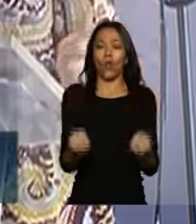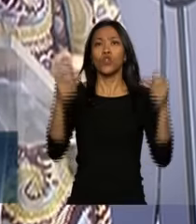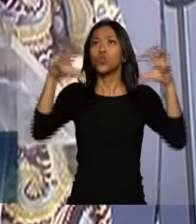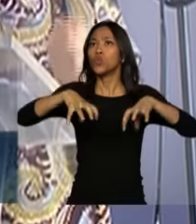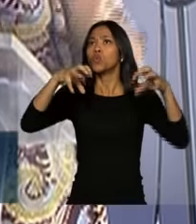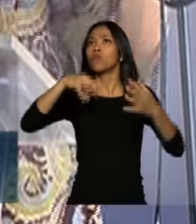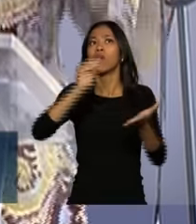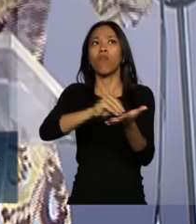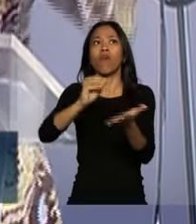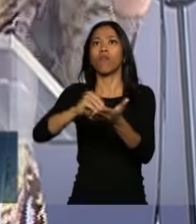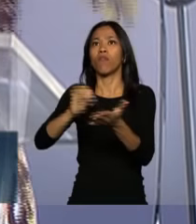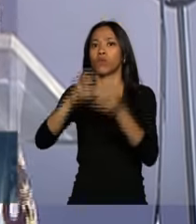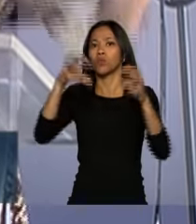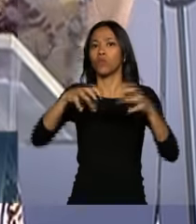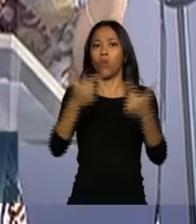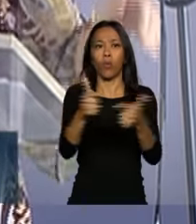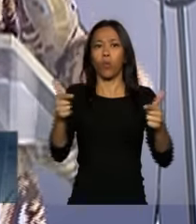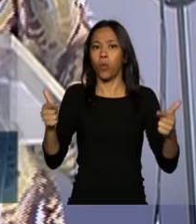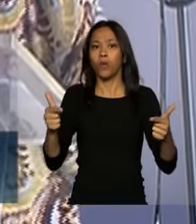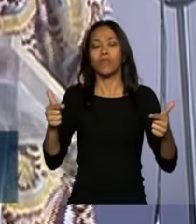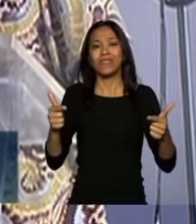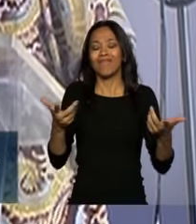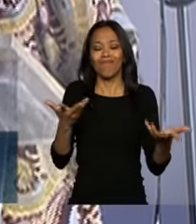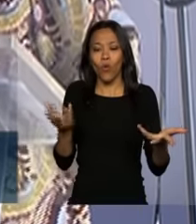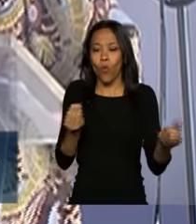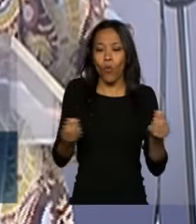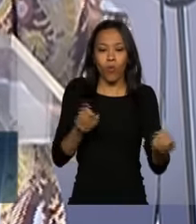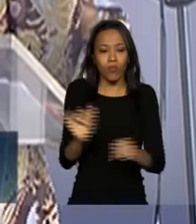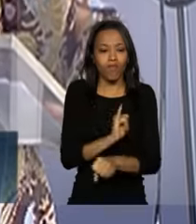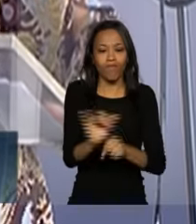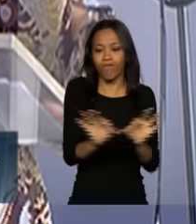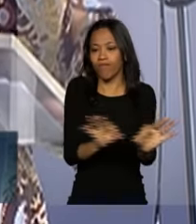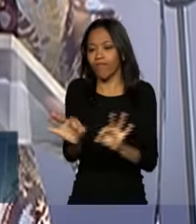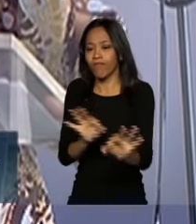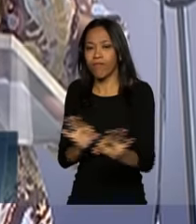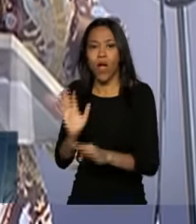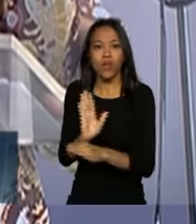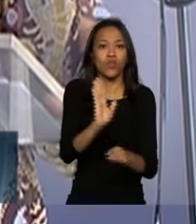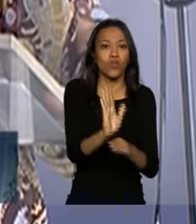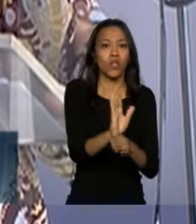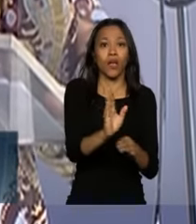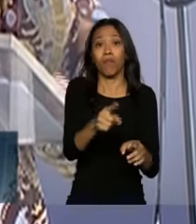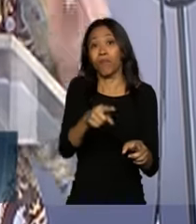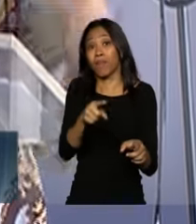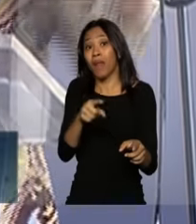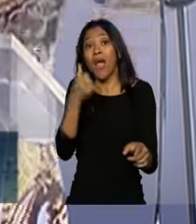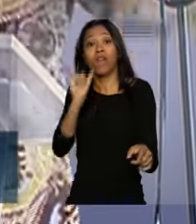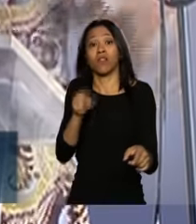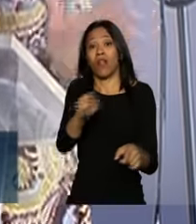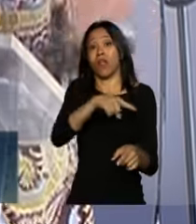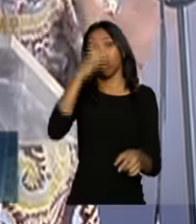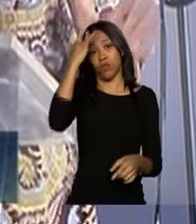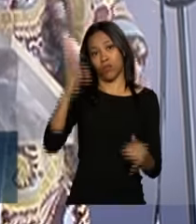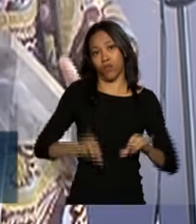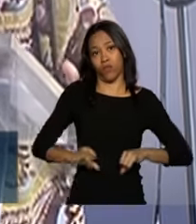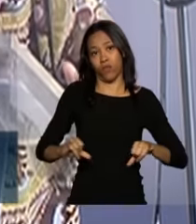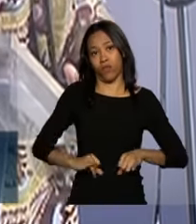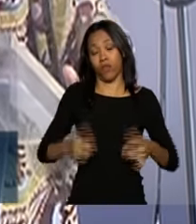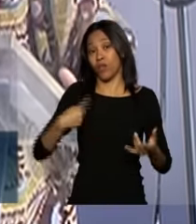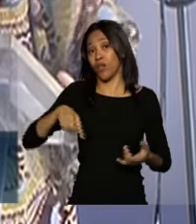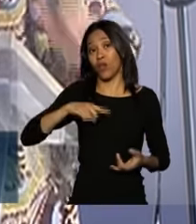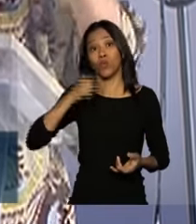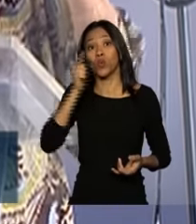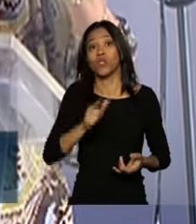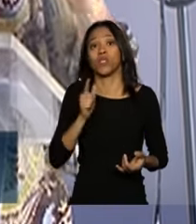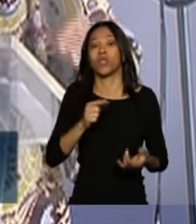não sofram. Porque nós não controlamos a seca. O homem não controla a seca. Nós não conseguimos fazer